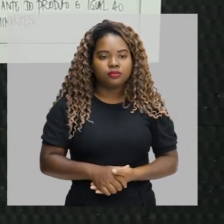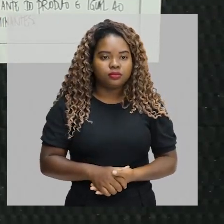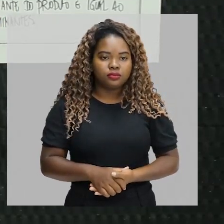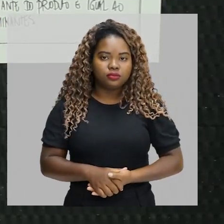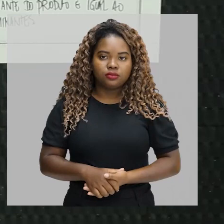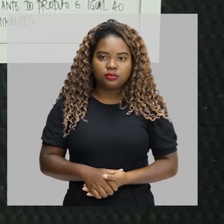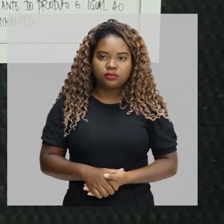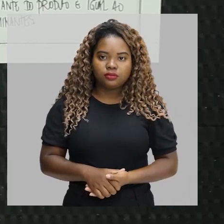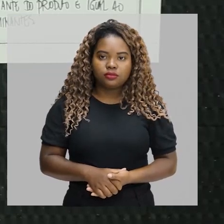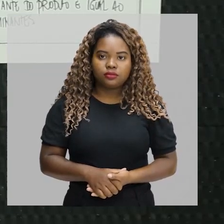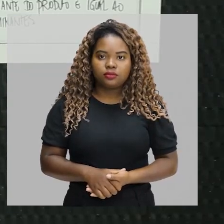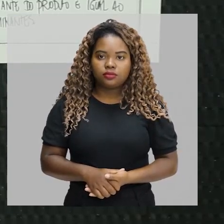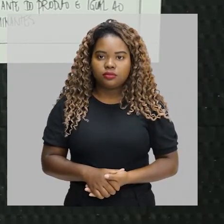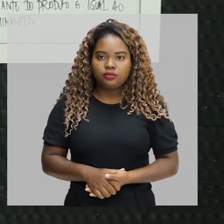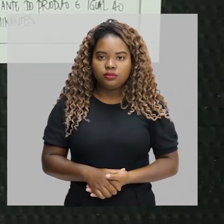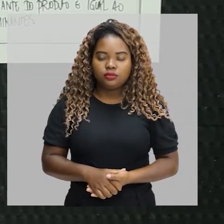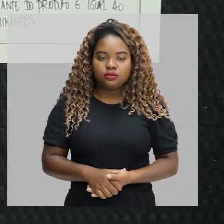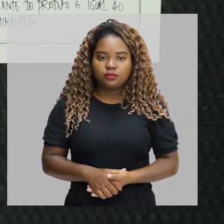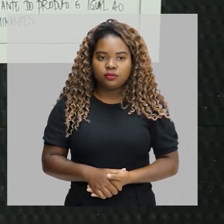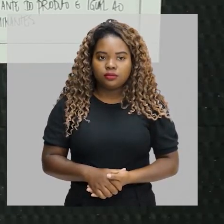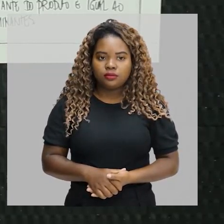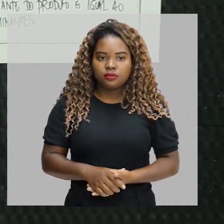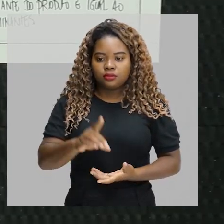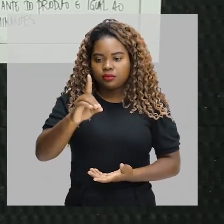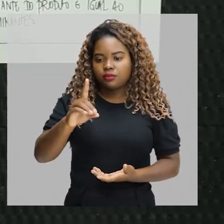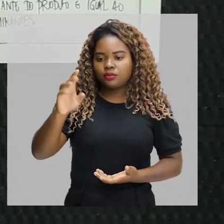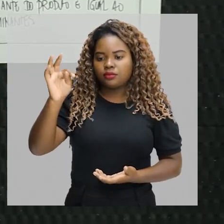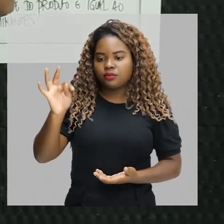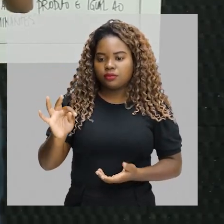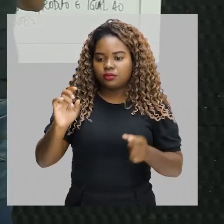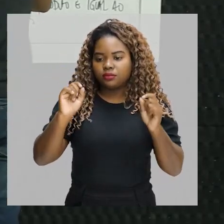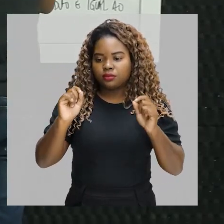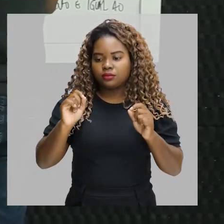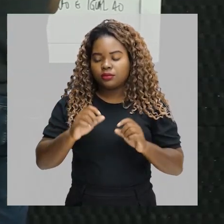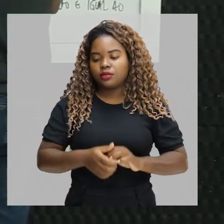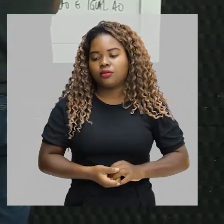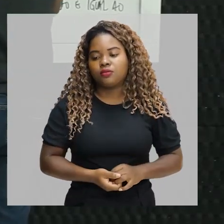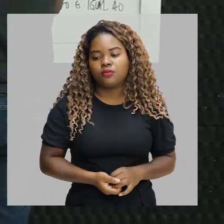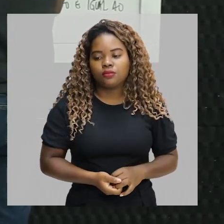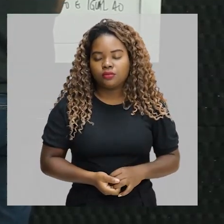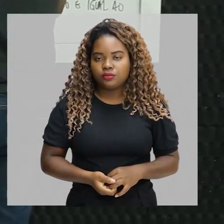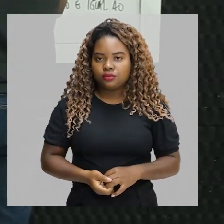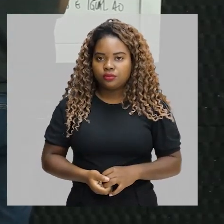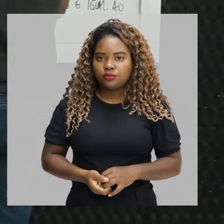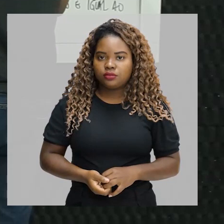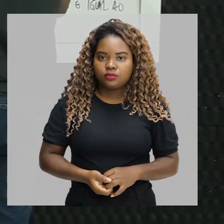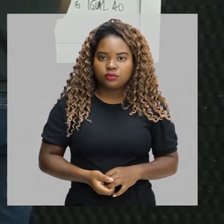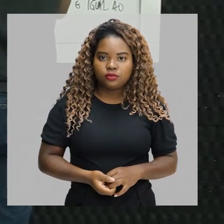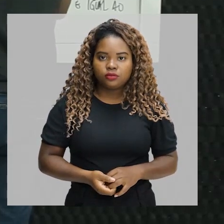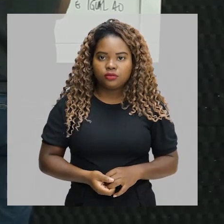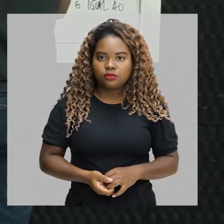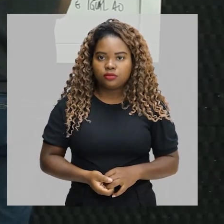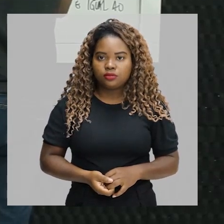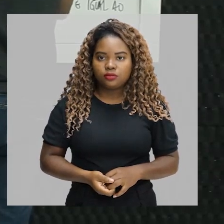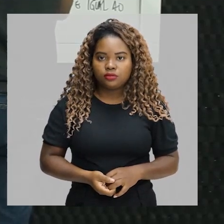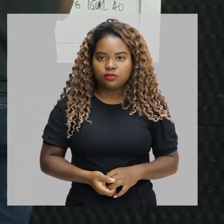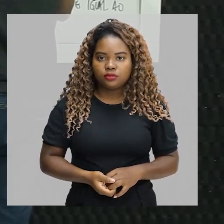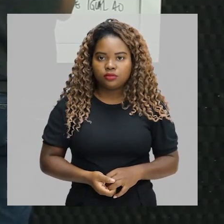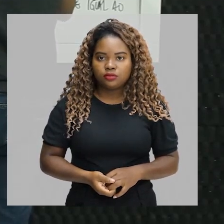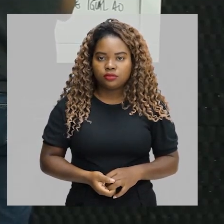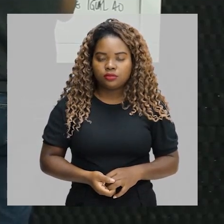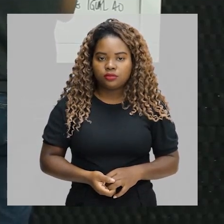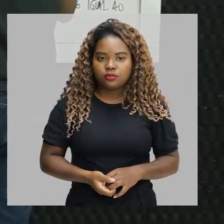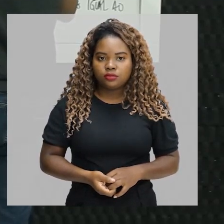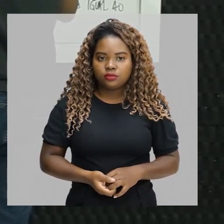Beleza, tá? Vamos supor que o determinante dessa matriz A ela